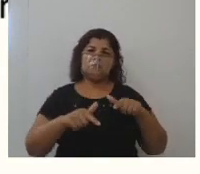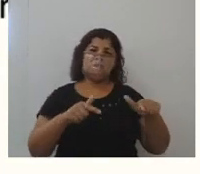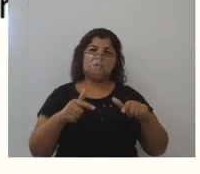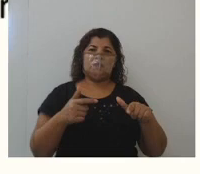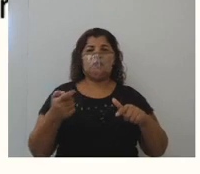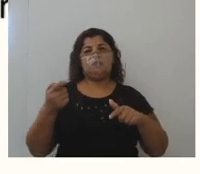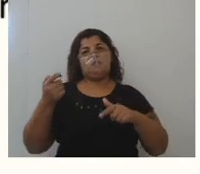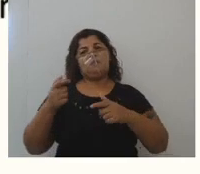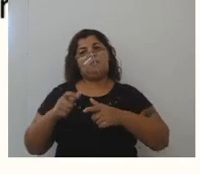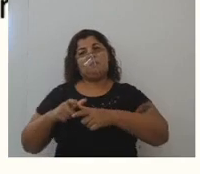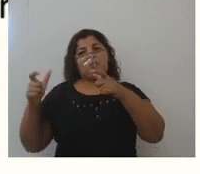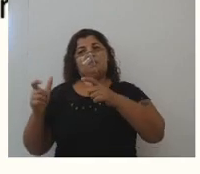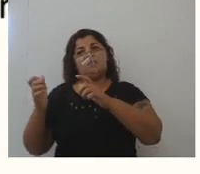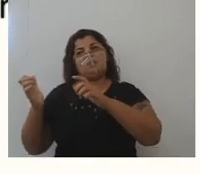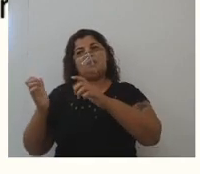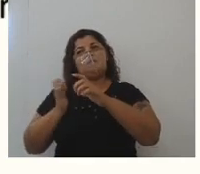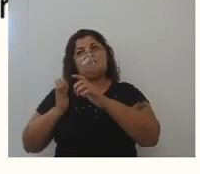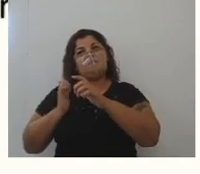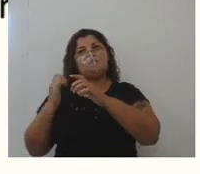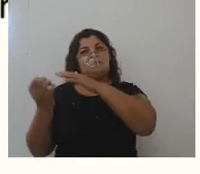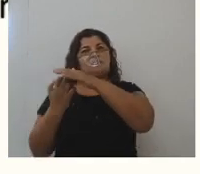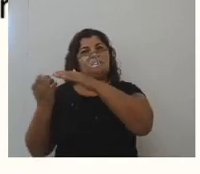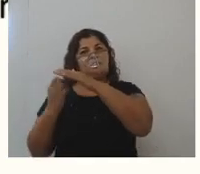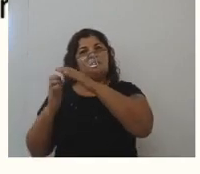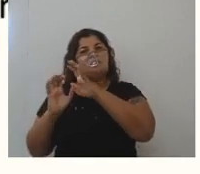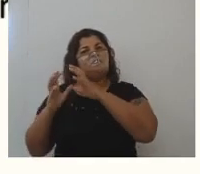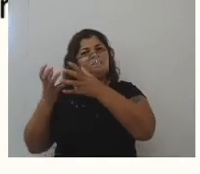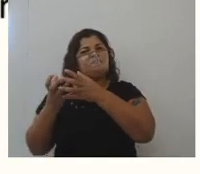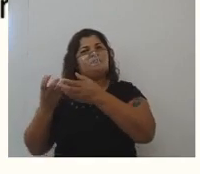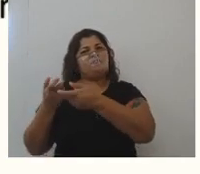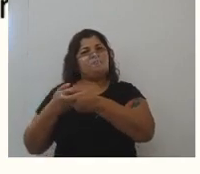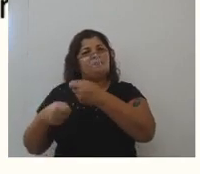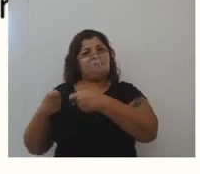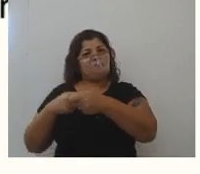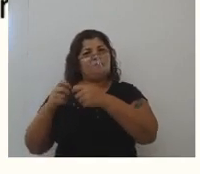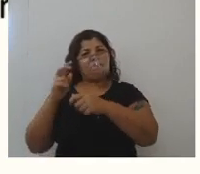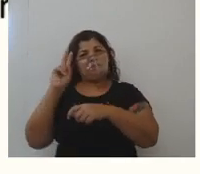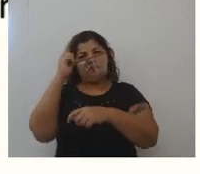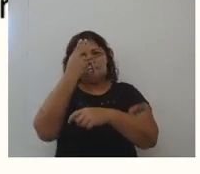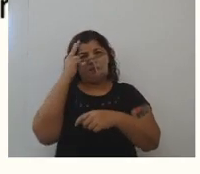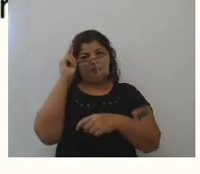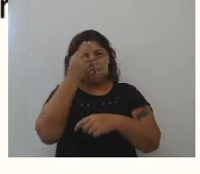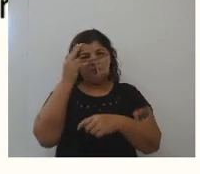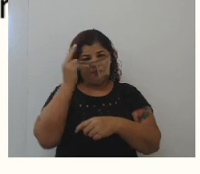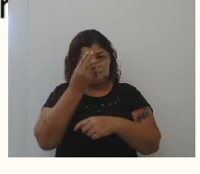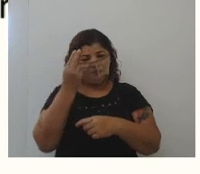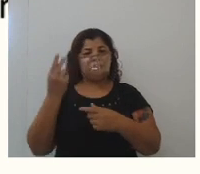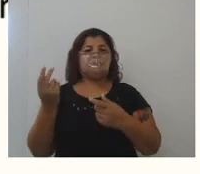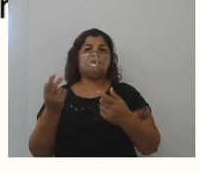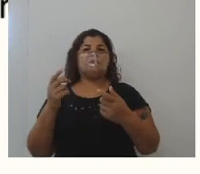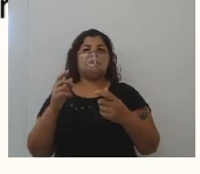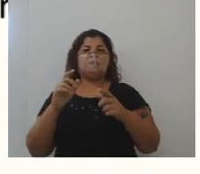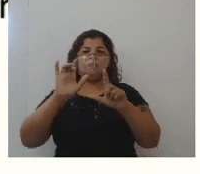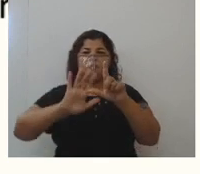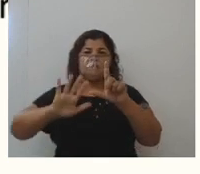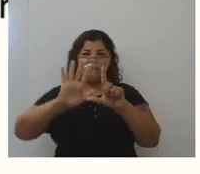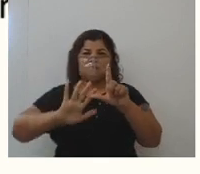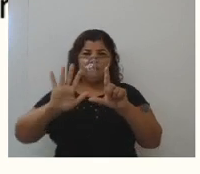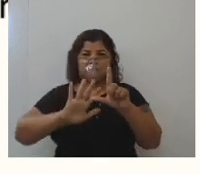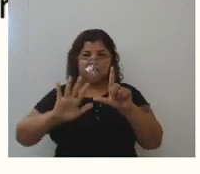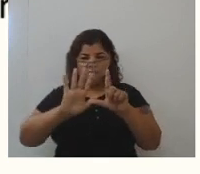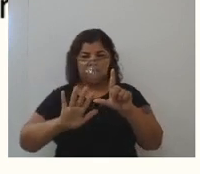e grandes empresas que concentram o mercado mundial dos aplicativos e plataformas digitais, que tem como